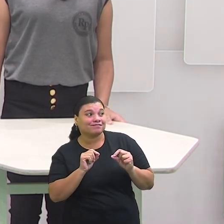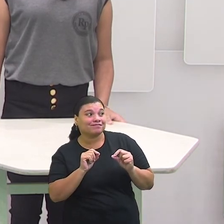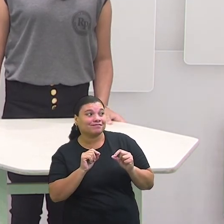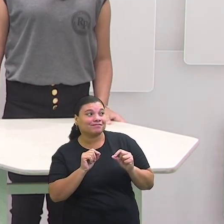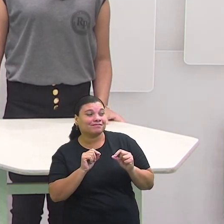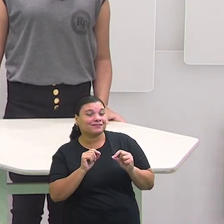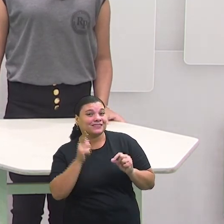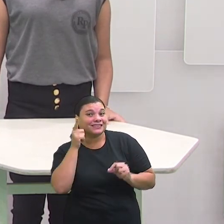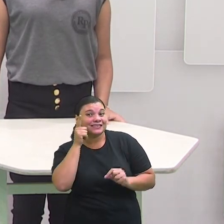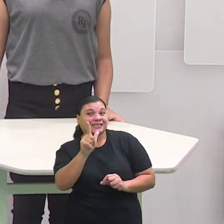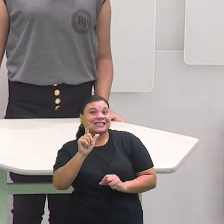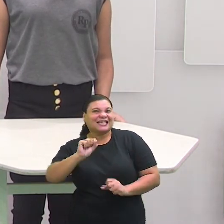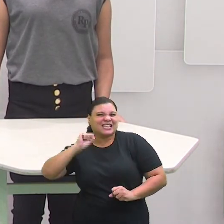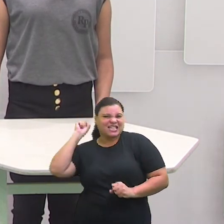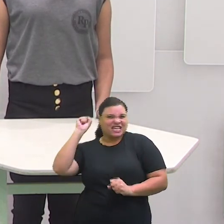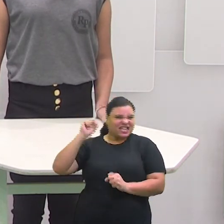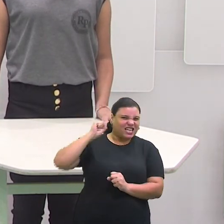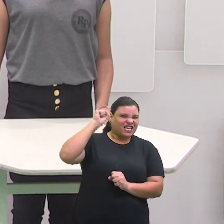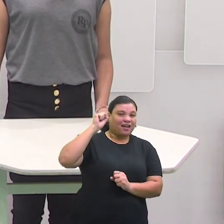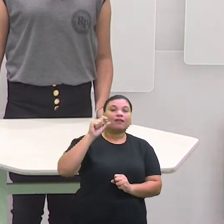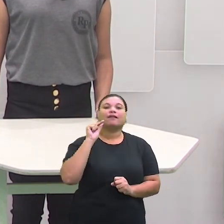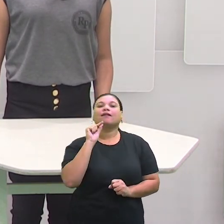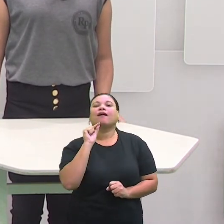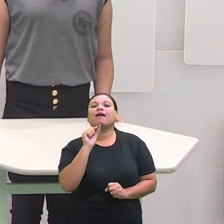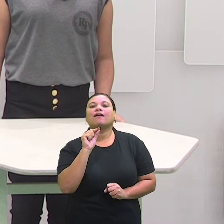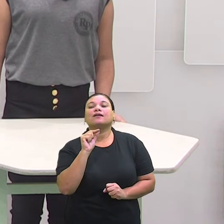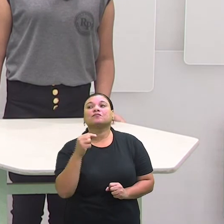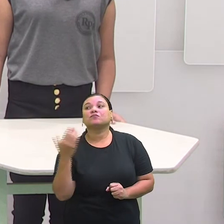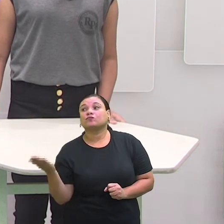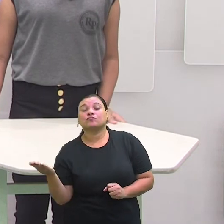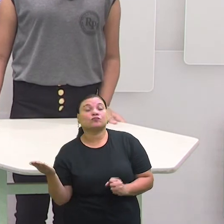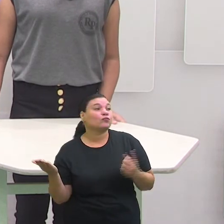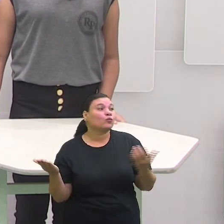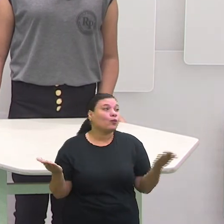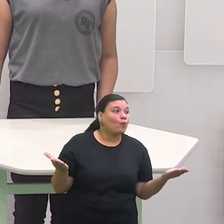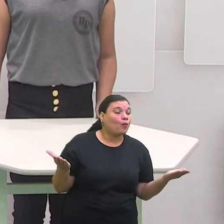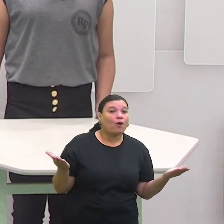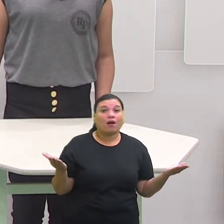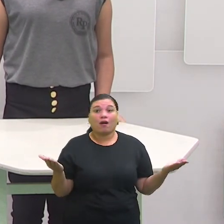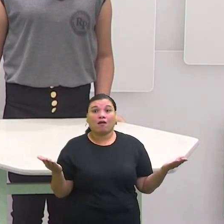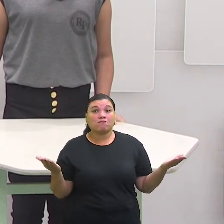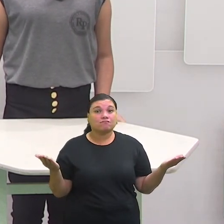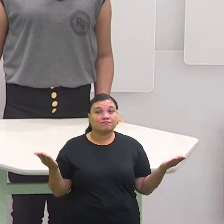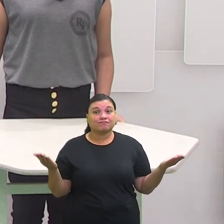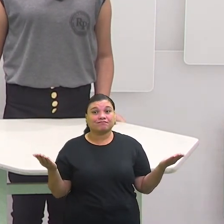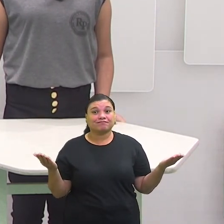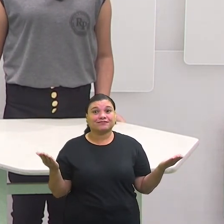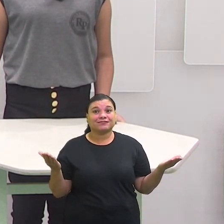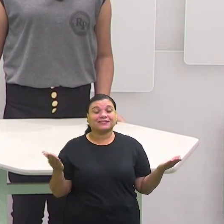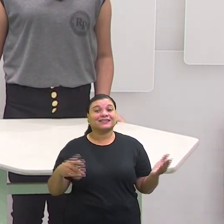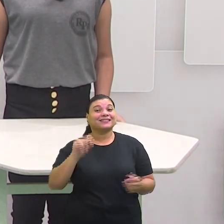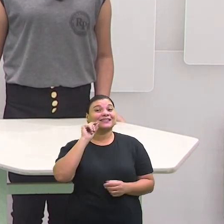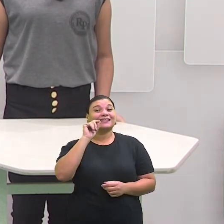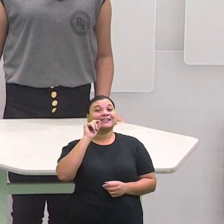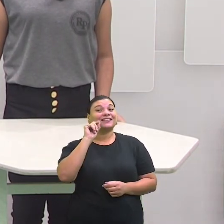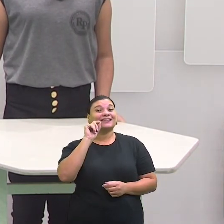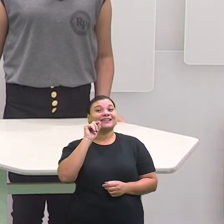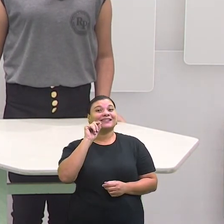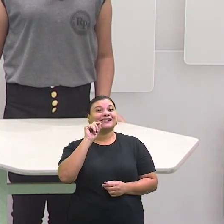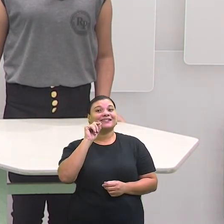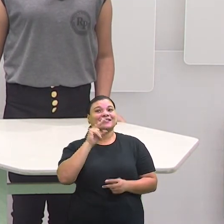A produção está apurando a pontuação, tá, gente? Já já vamos saber quem foi o vencedor de